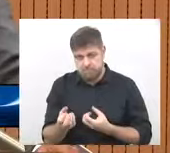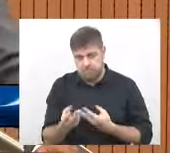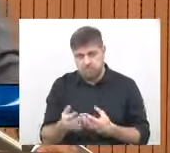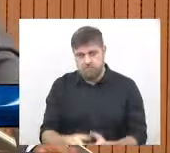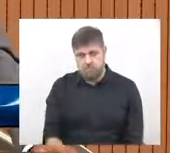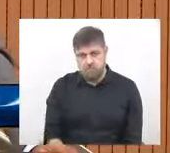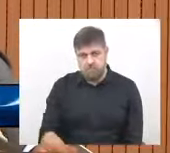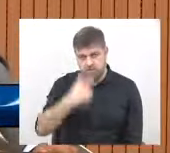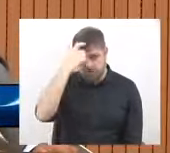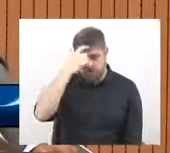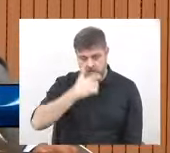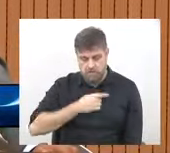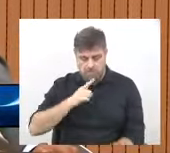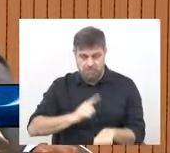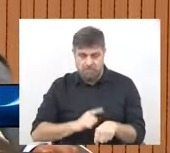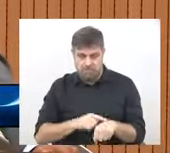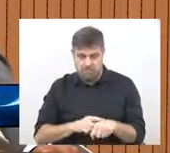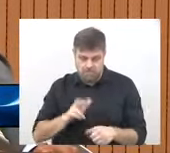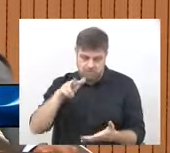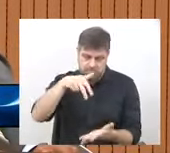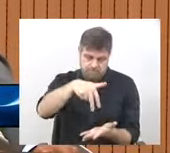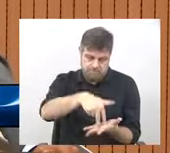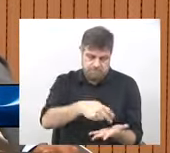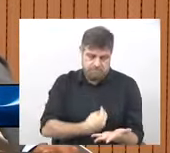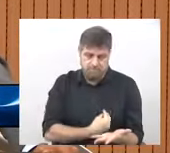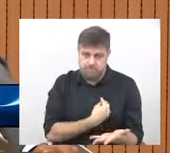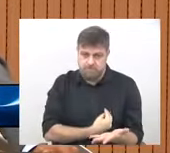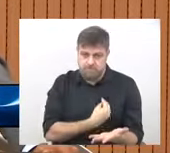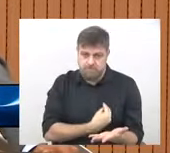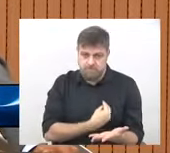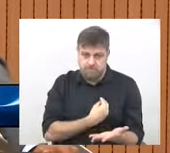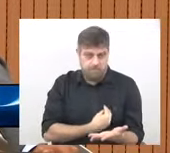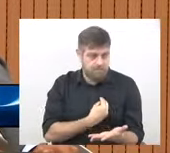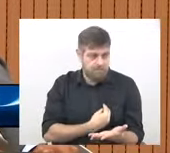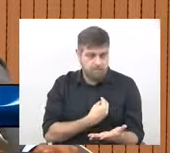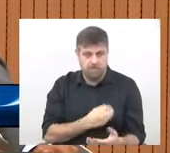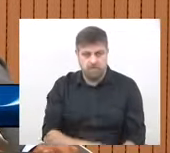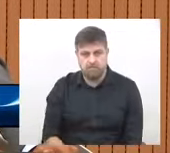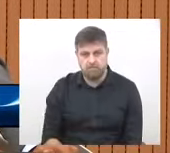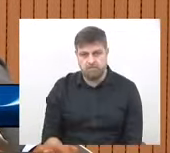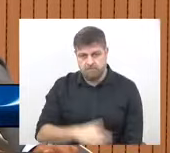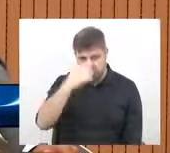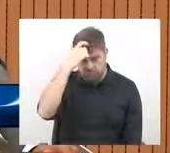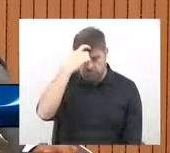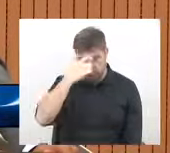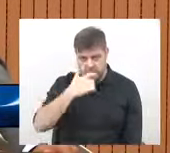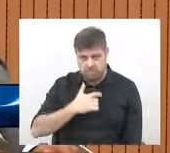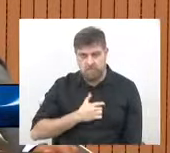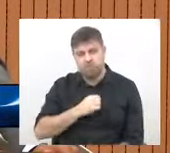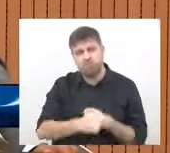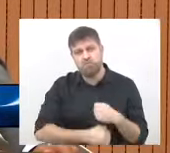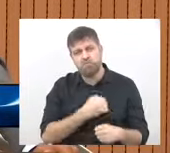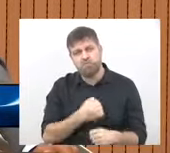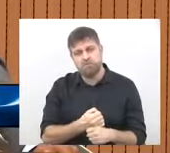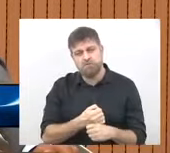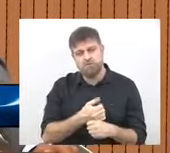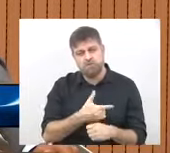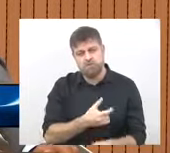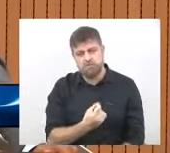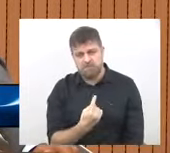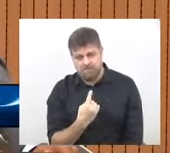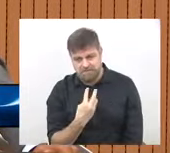minha passagem nessa casa aqui, que passei por aqui em 2013